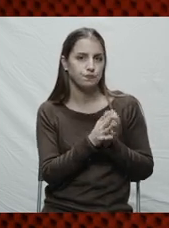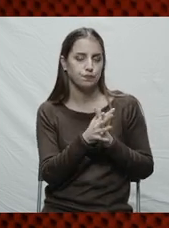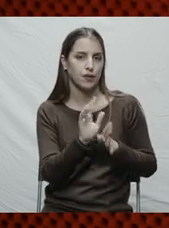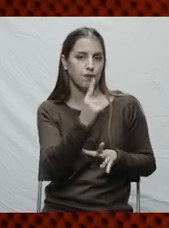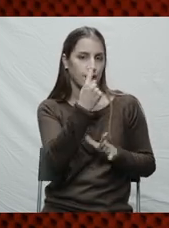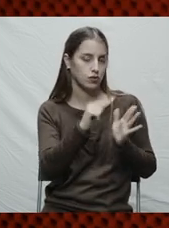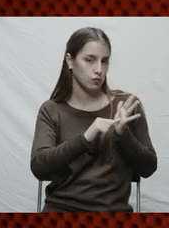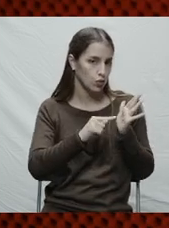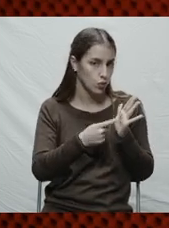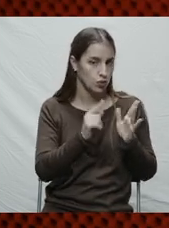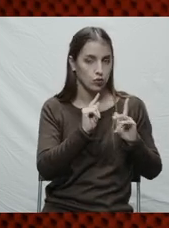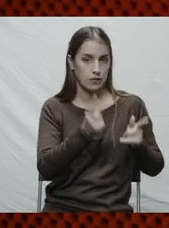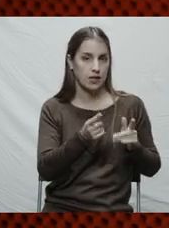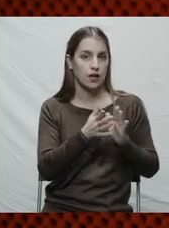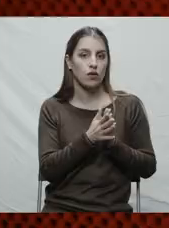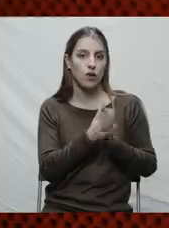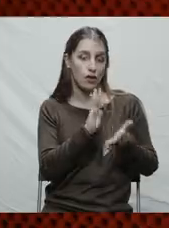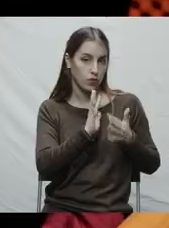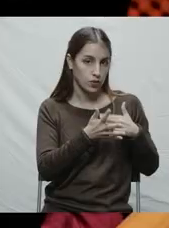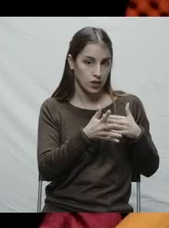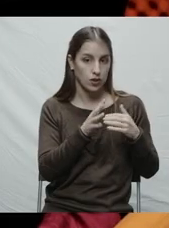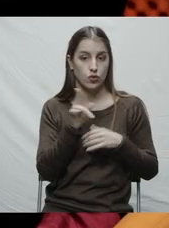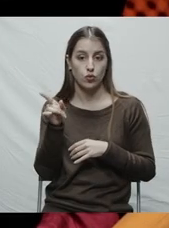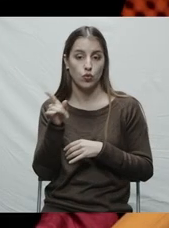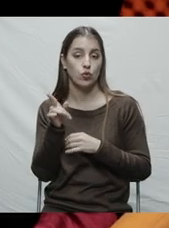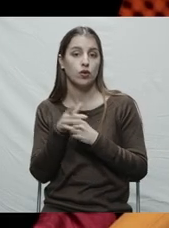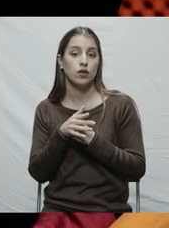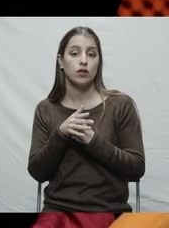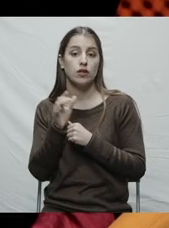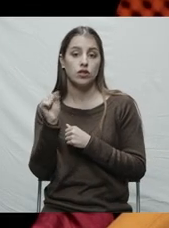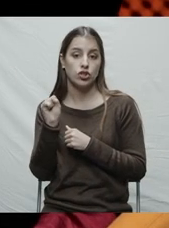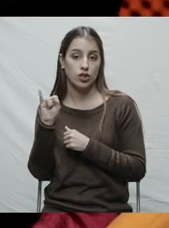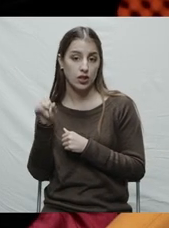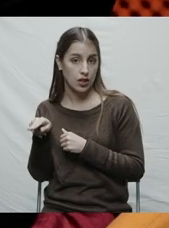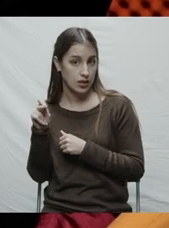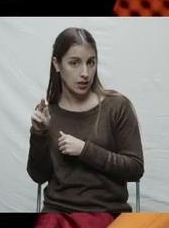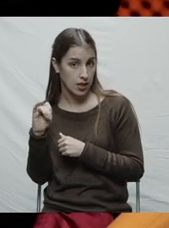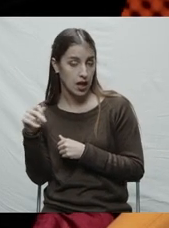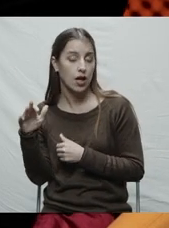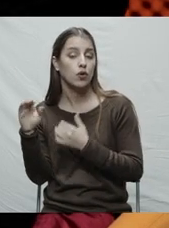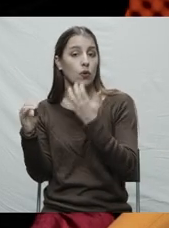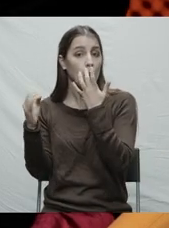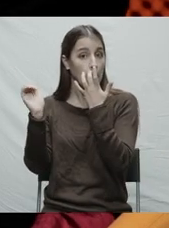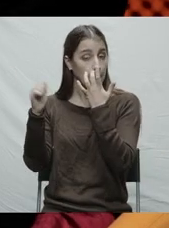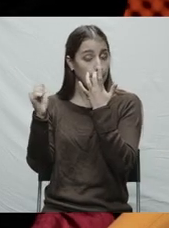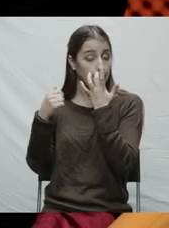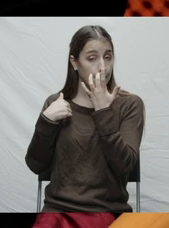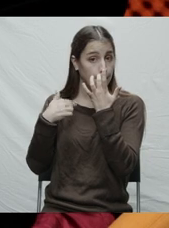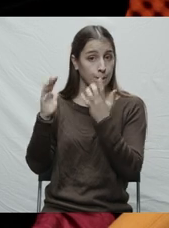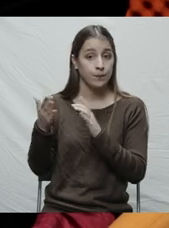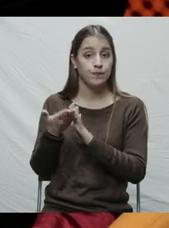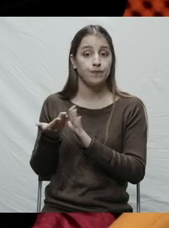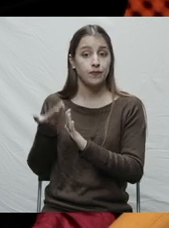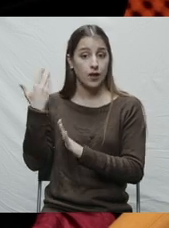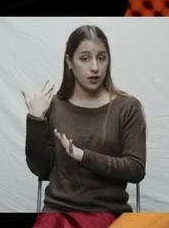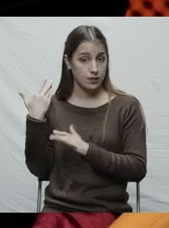Qual foram esses primeiros pontos que começaram a aparecer? Estavas no Ginasiano, Joana, no teu caso, e depois... Sim, eu já tinha tido um percurso antigamente, no passado, de